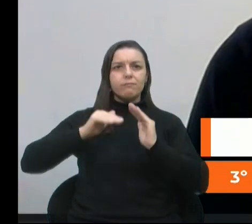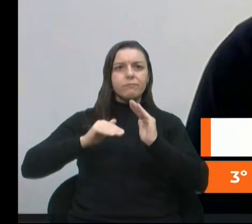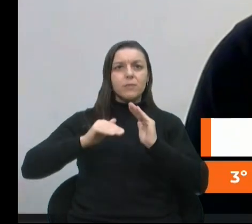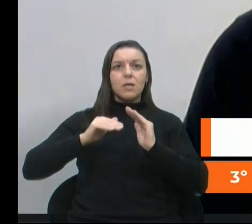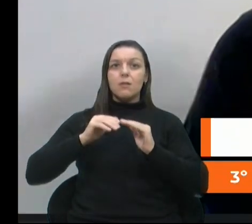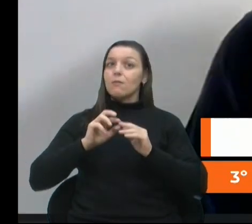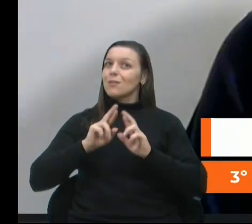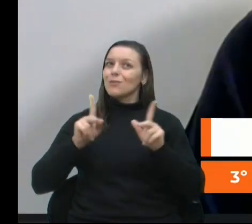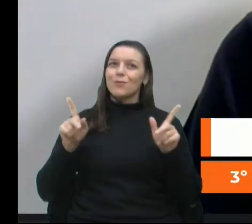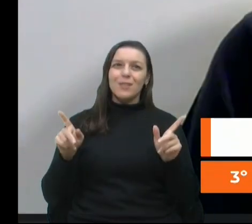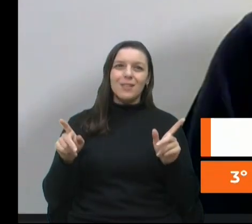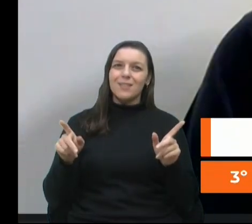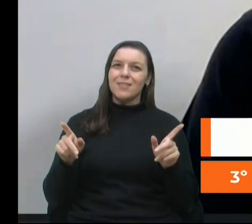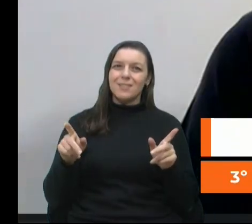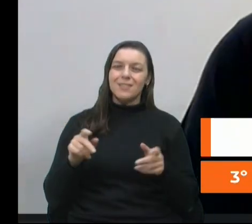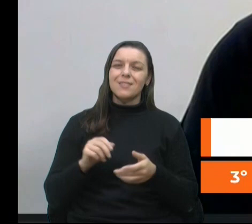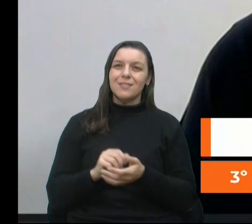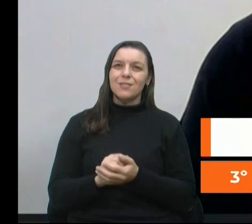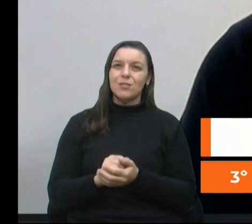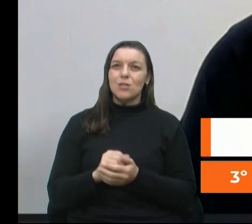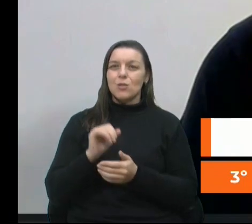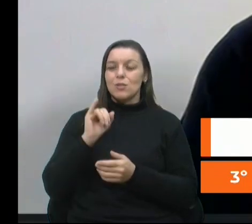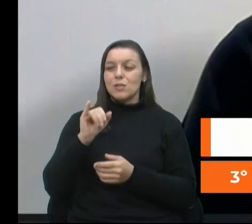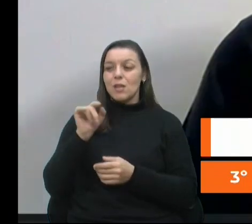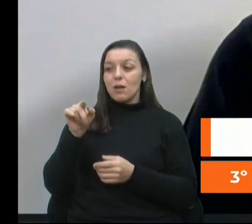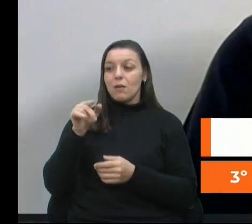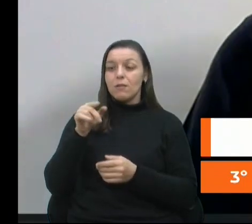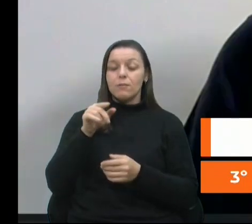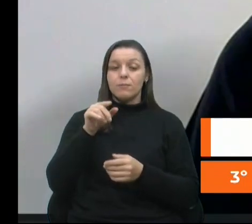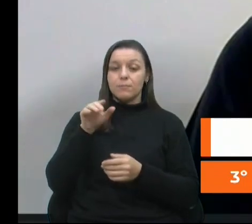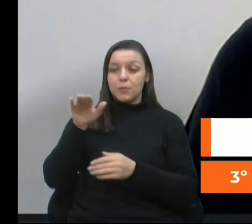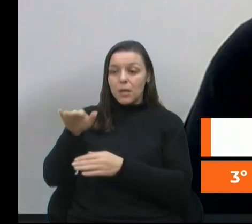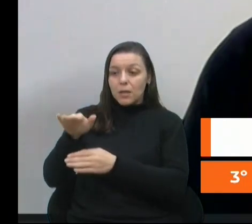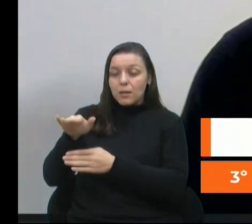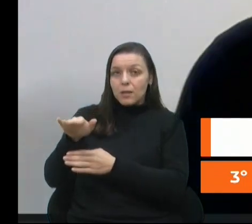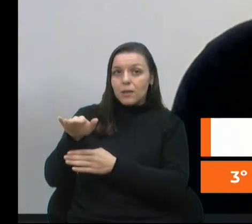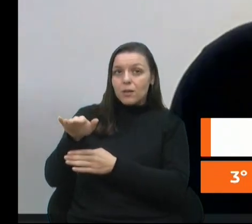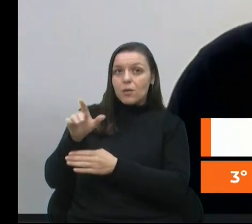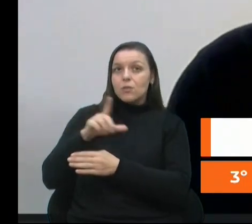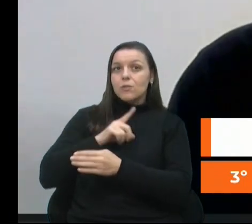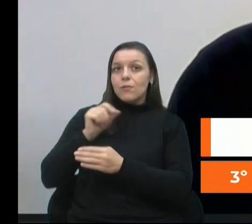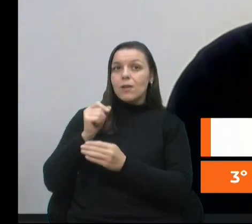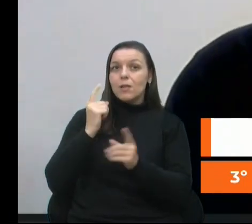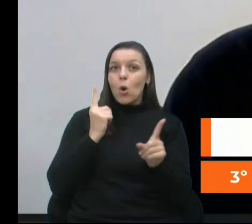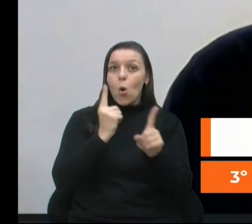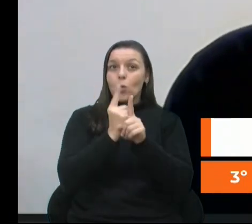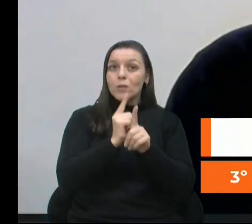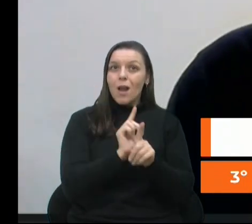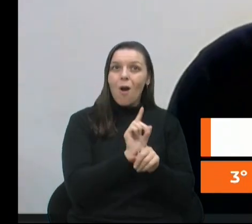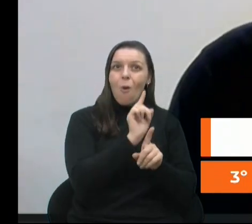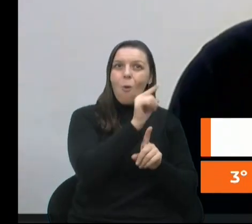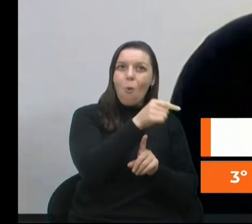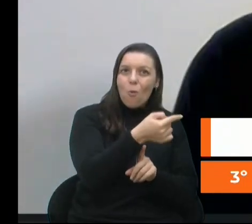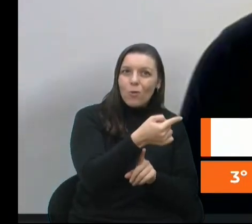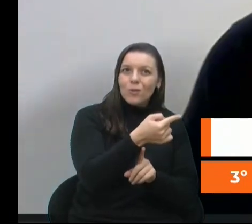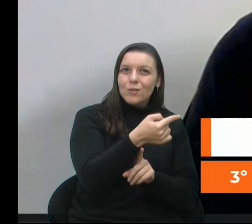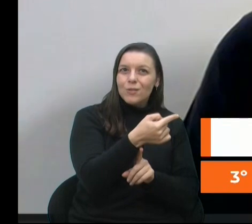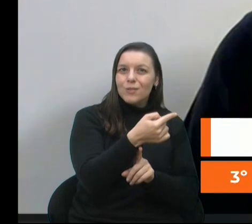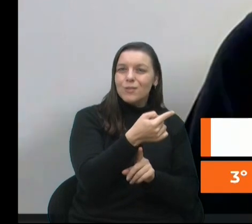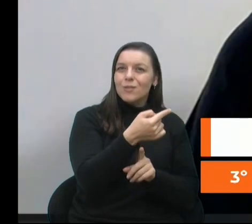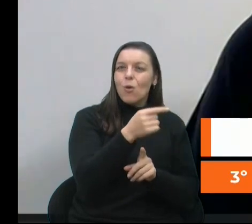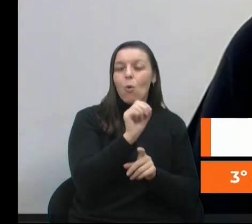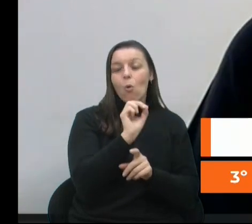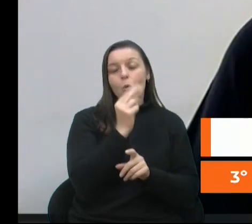diferenciando. Então, se aquele cisnezinho tivesse a oportunidade de se encontrar com outros cisnes, ou